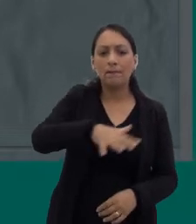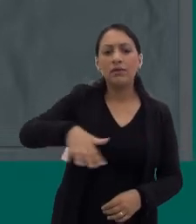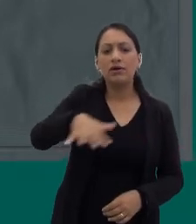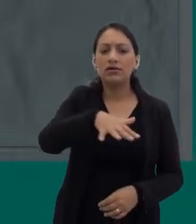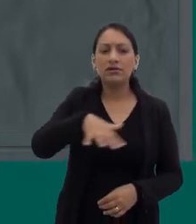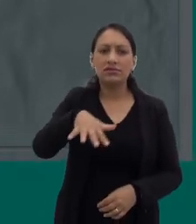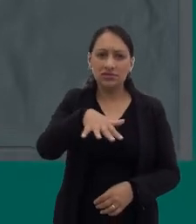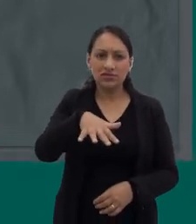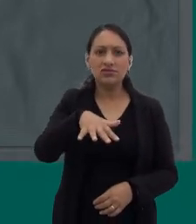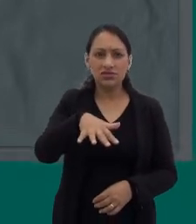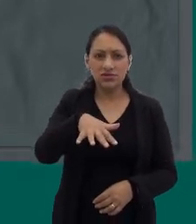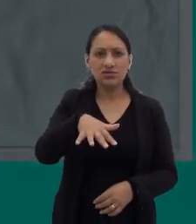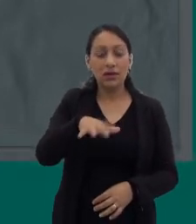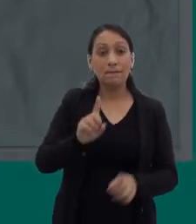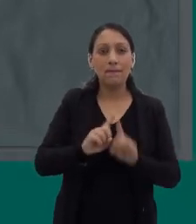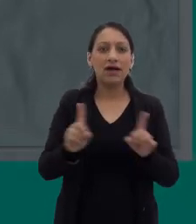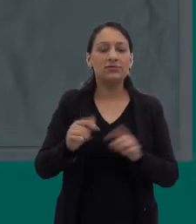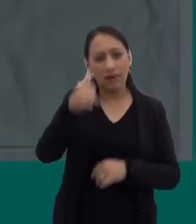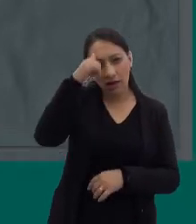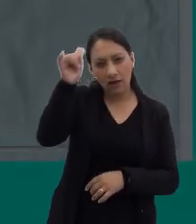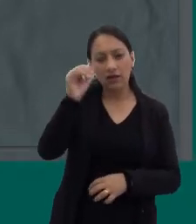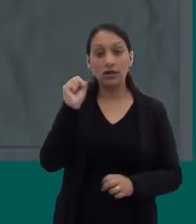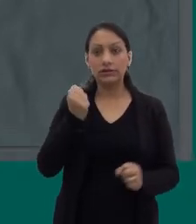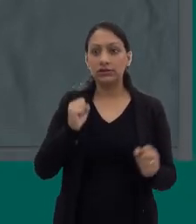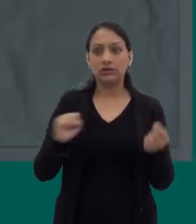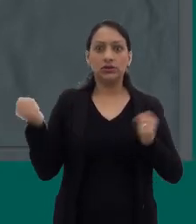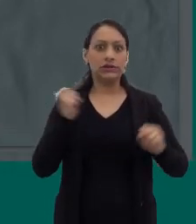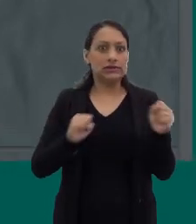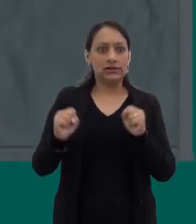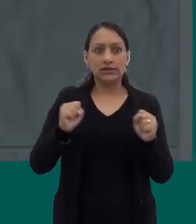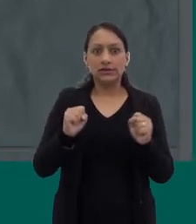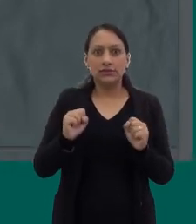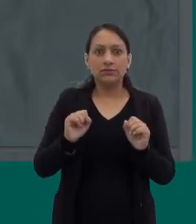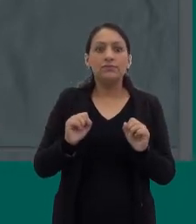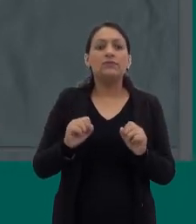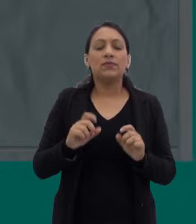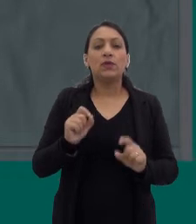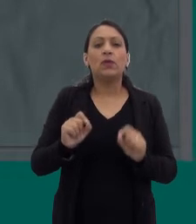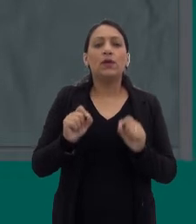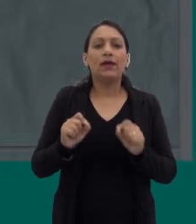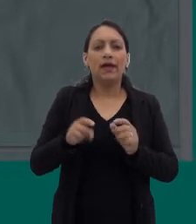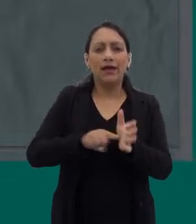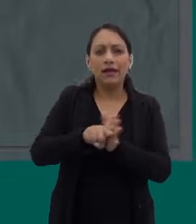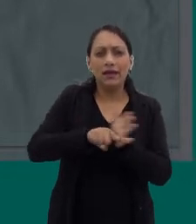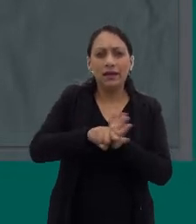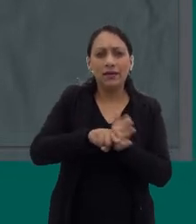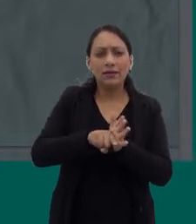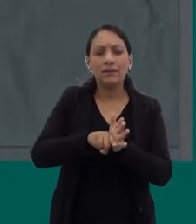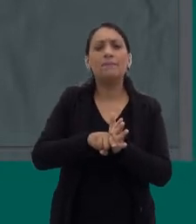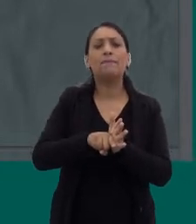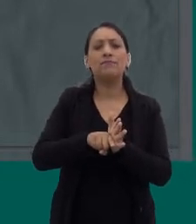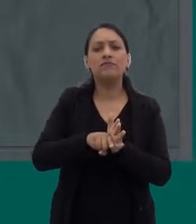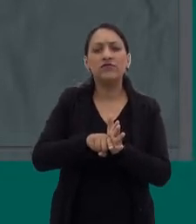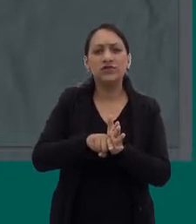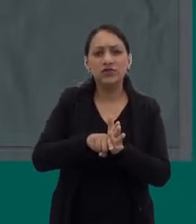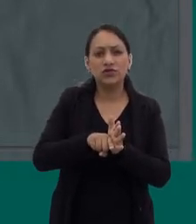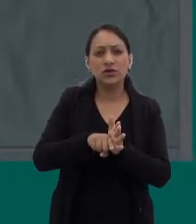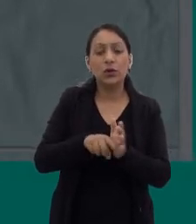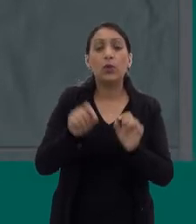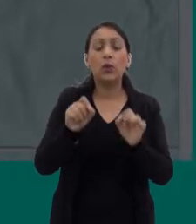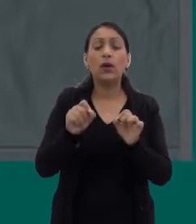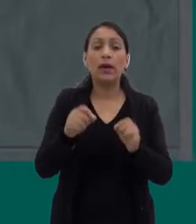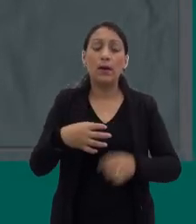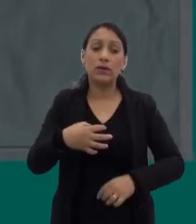preocupe, mas que não se desespere. Né, que busque investigar aquilo que o bebê e a criança pequena estão